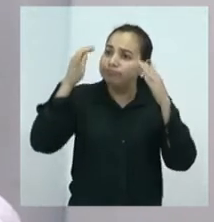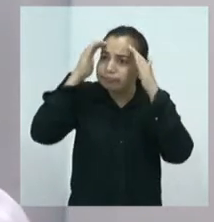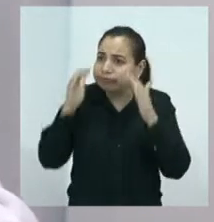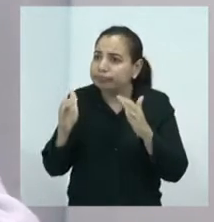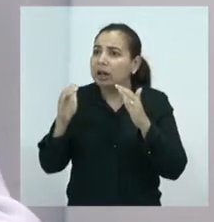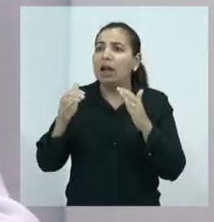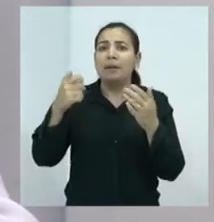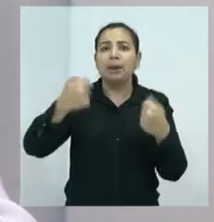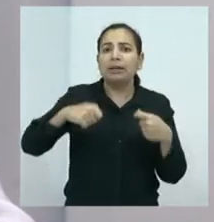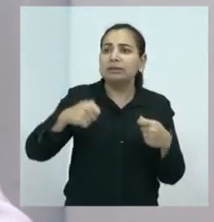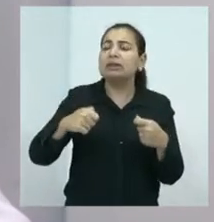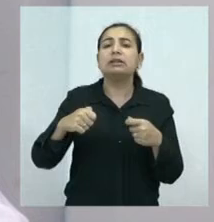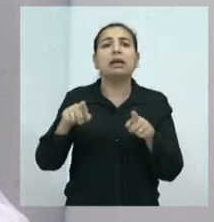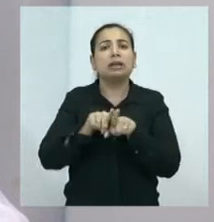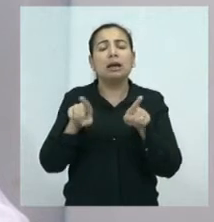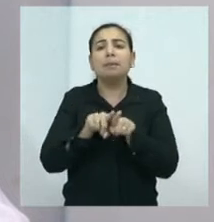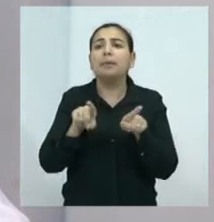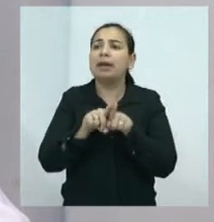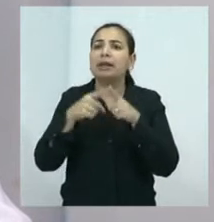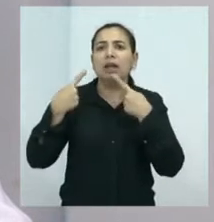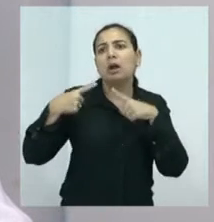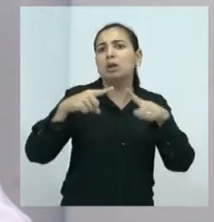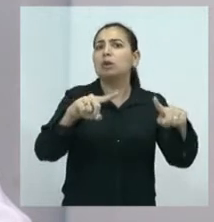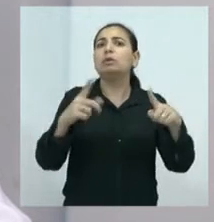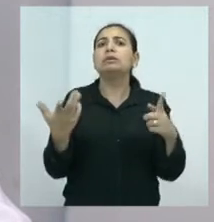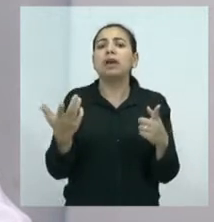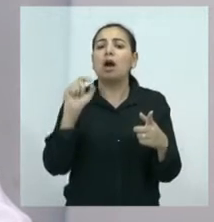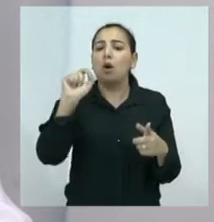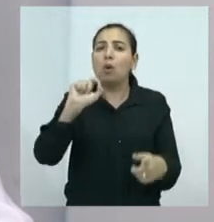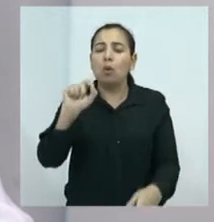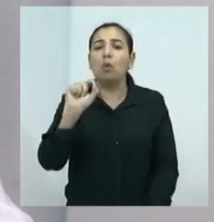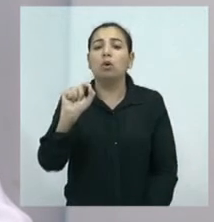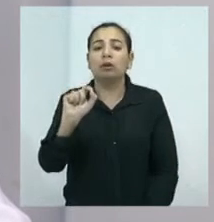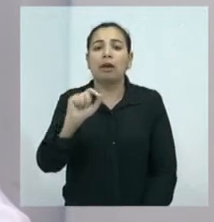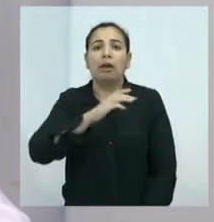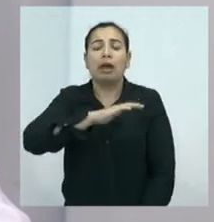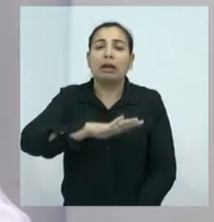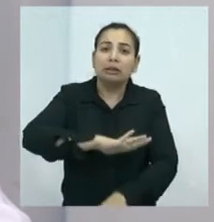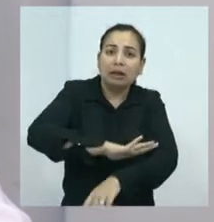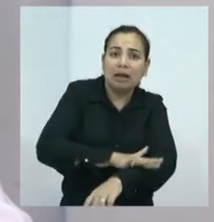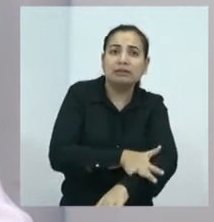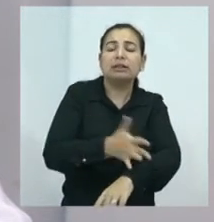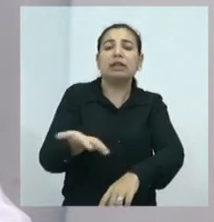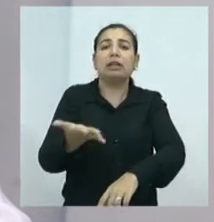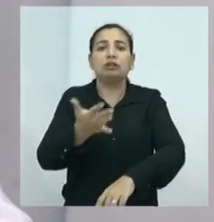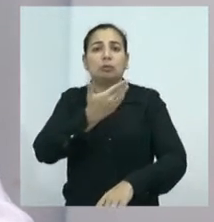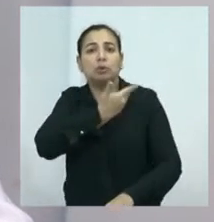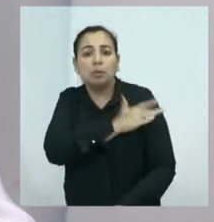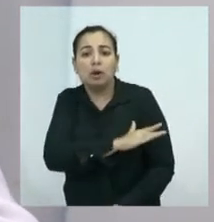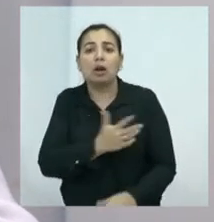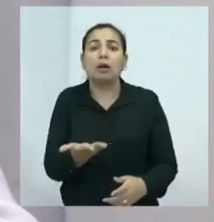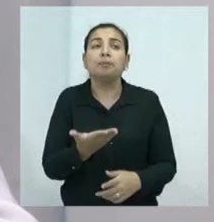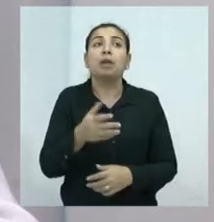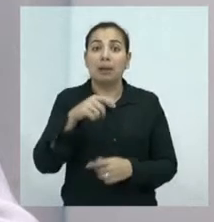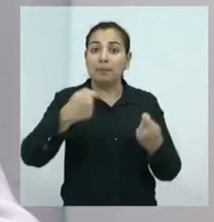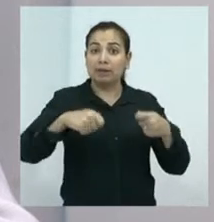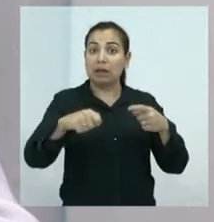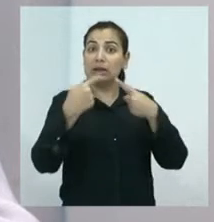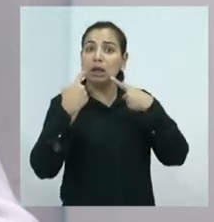racismo, e aí a gente aproveita aqui para denunciar um fato que aconteceu em Brasília do deputado